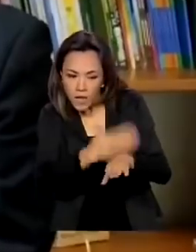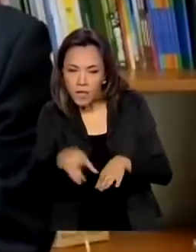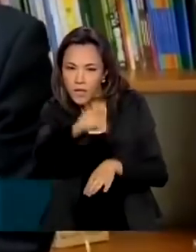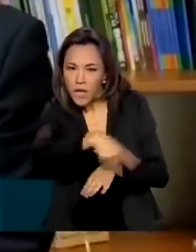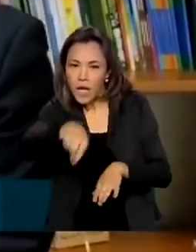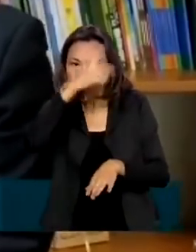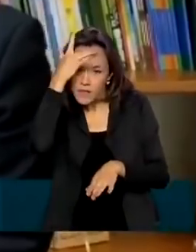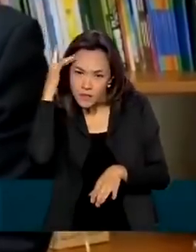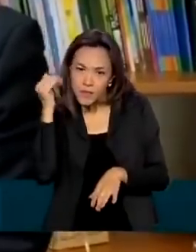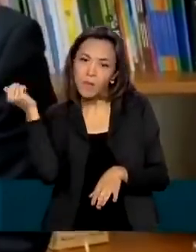mais simples aí na ponta para todo mundo.